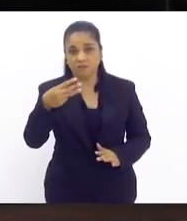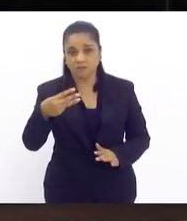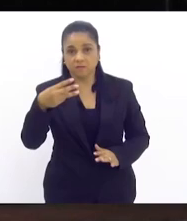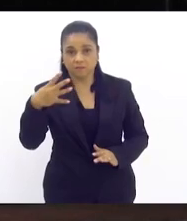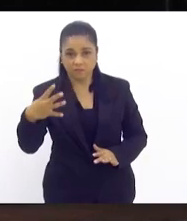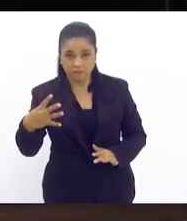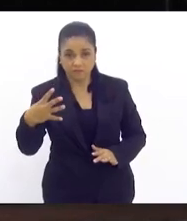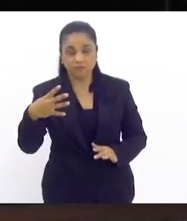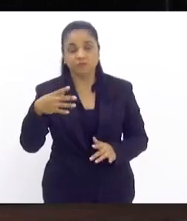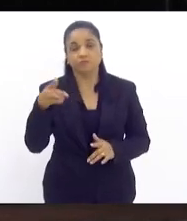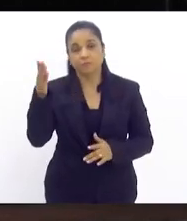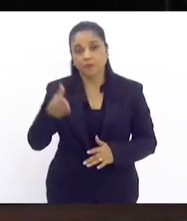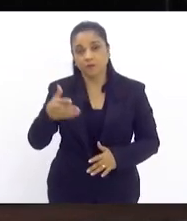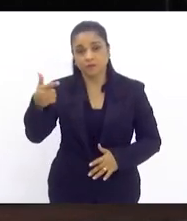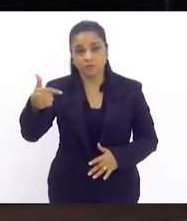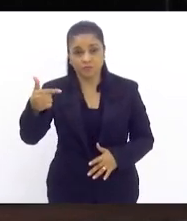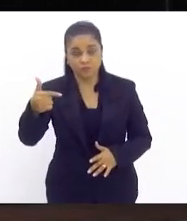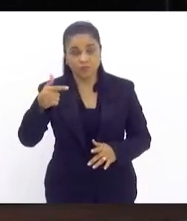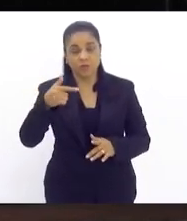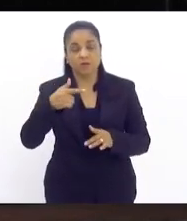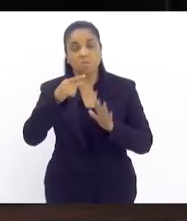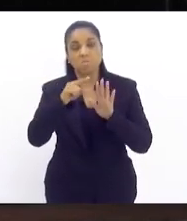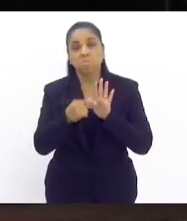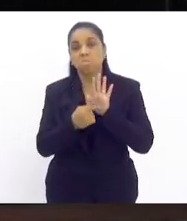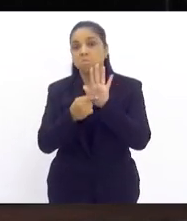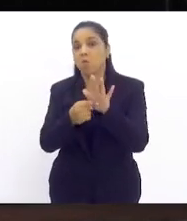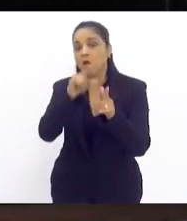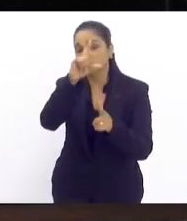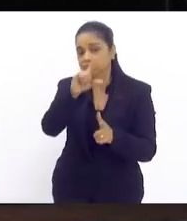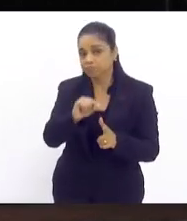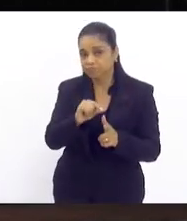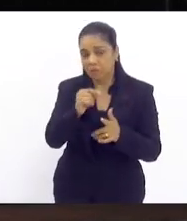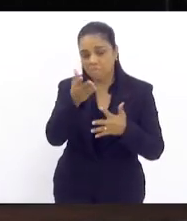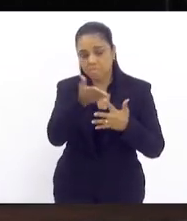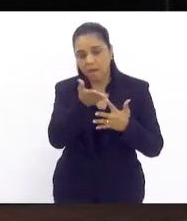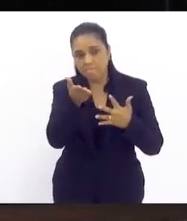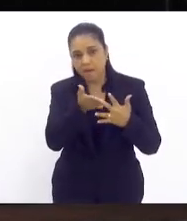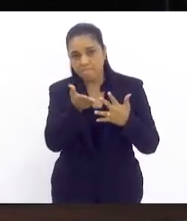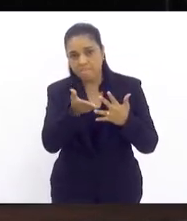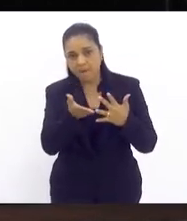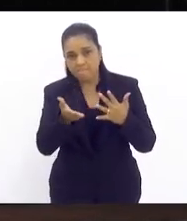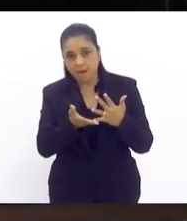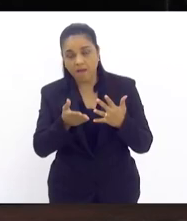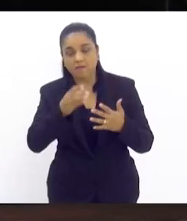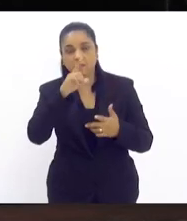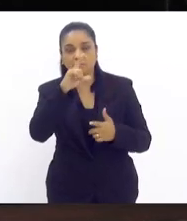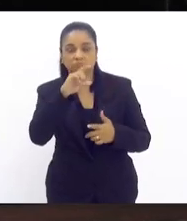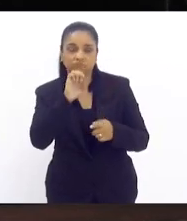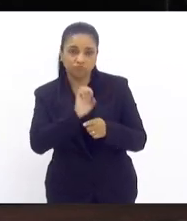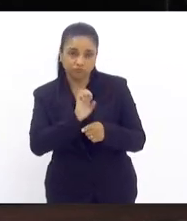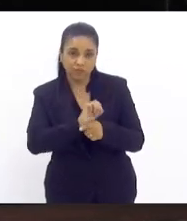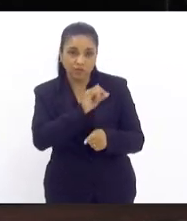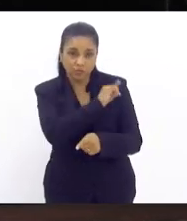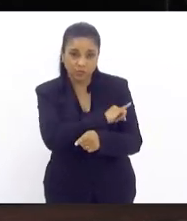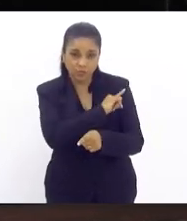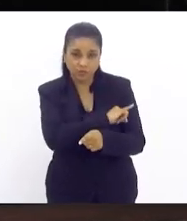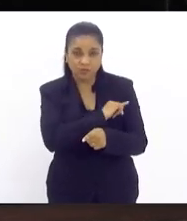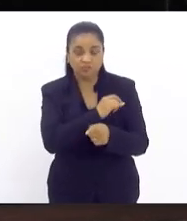2012, ela estabelece uma redução média na parcela do Estado do Rio de Janeiro, que deixa de